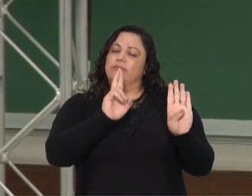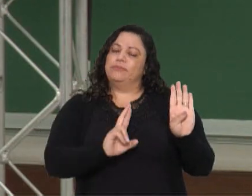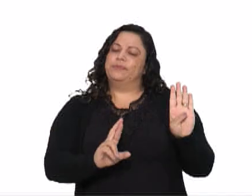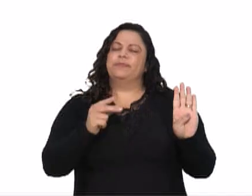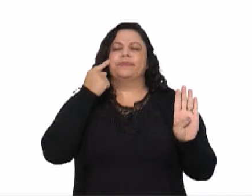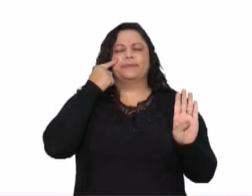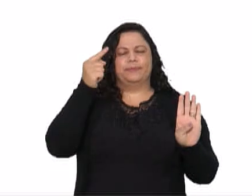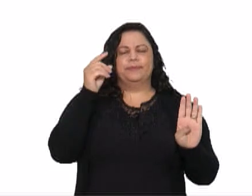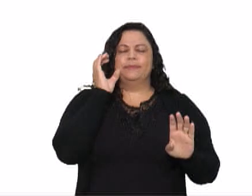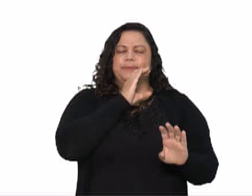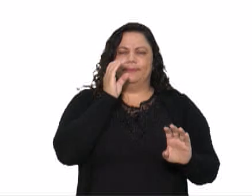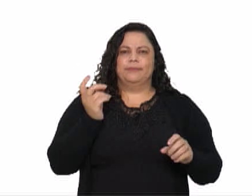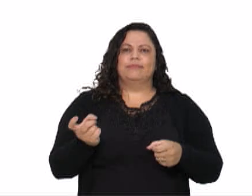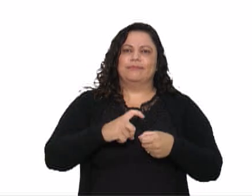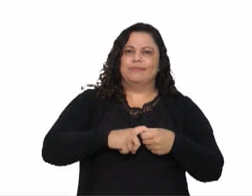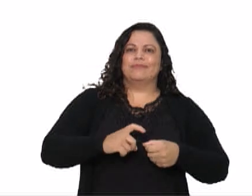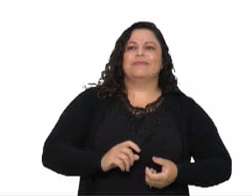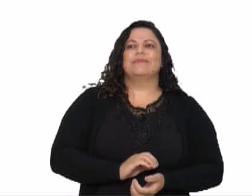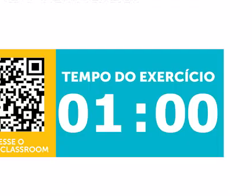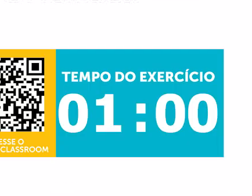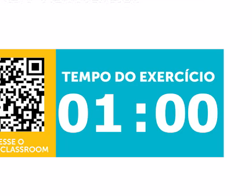pessoal?